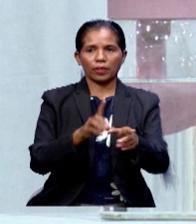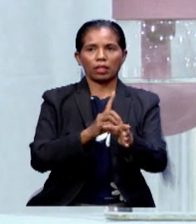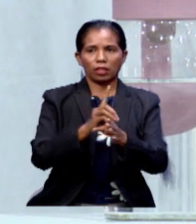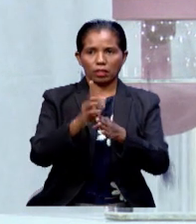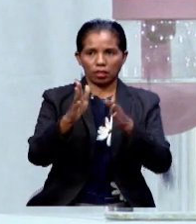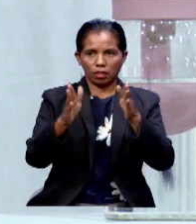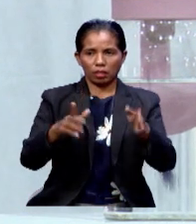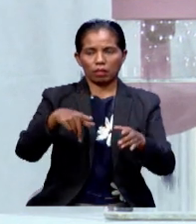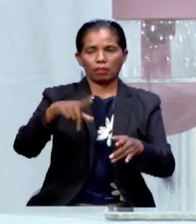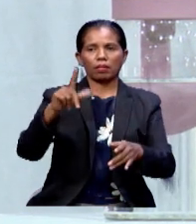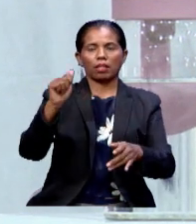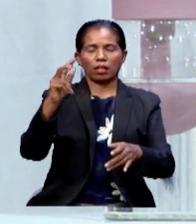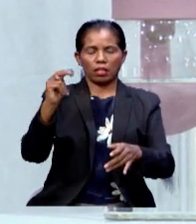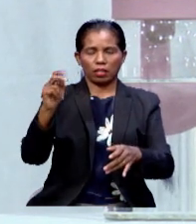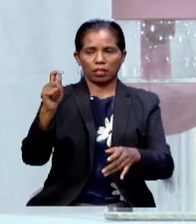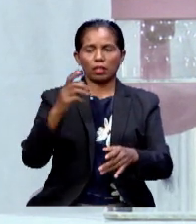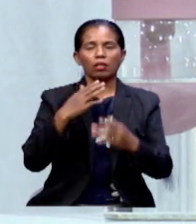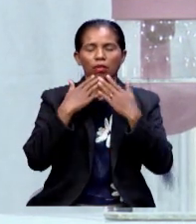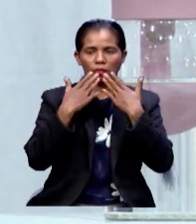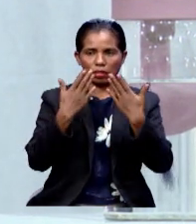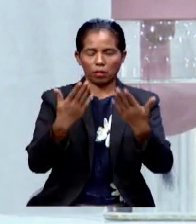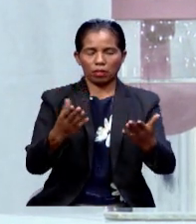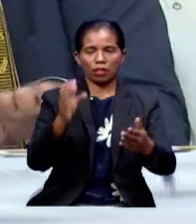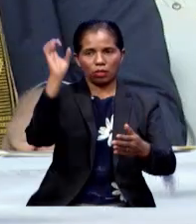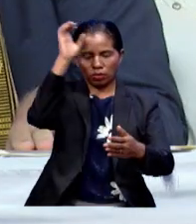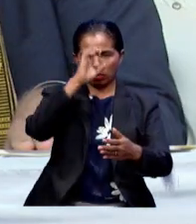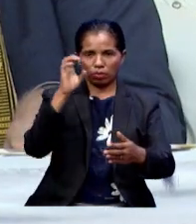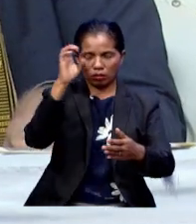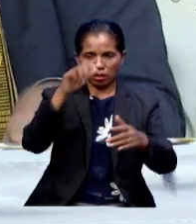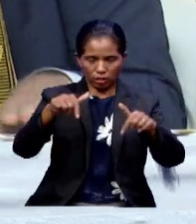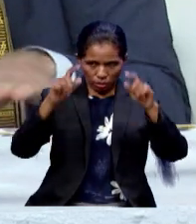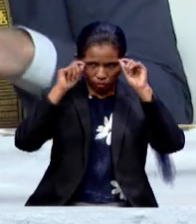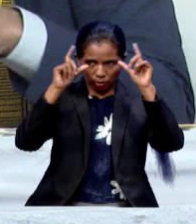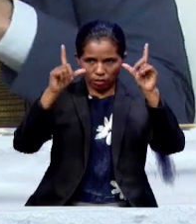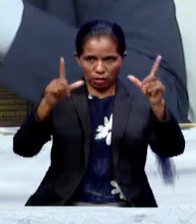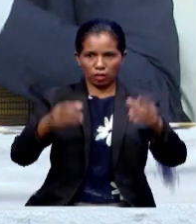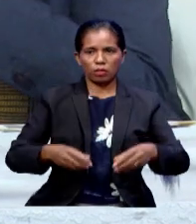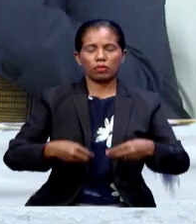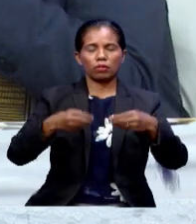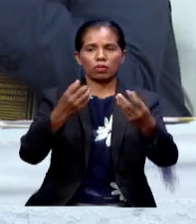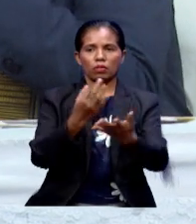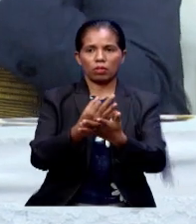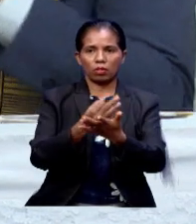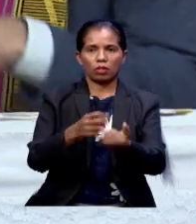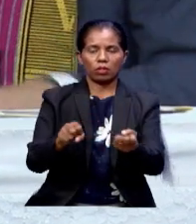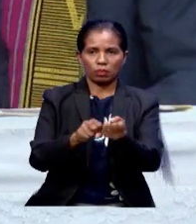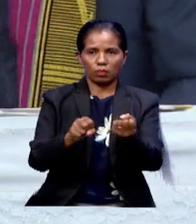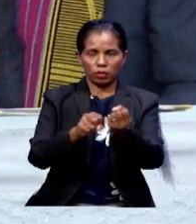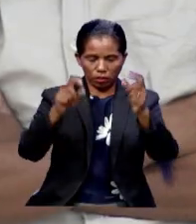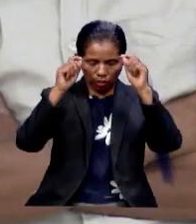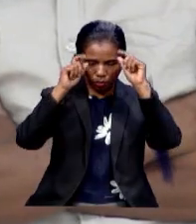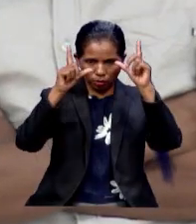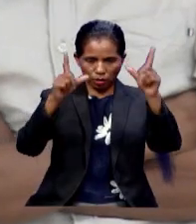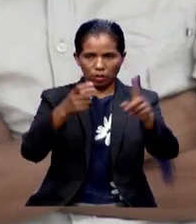interina Plan Internacional hato agradece ba União Europeia e a Timor-Leste nebe mak fo fundo ho de suporta Timor-Leste li